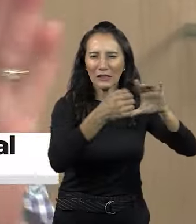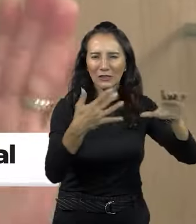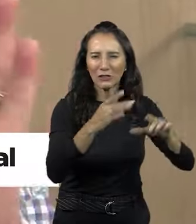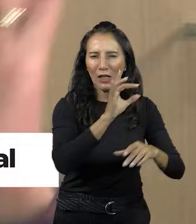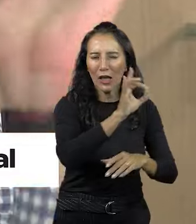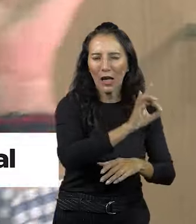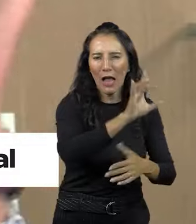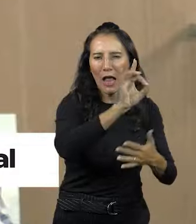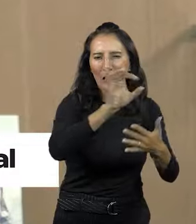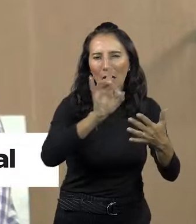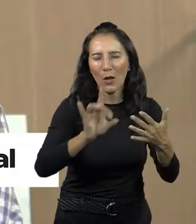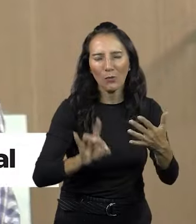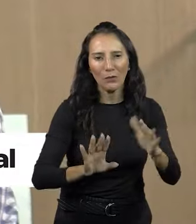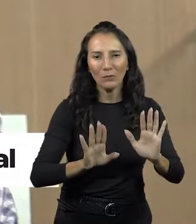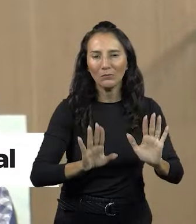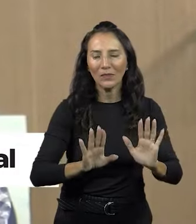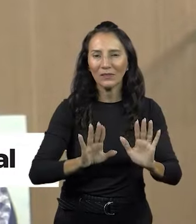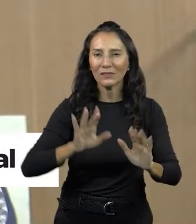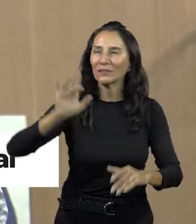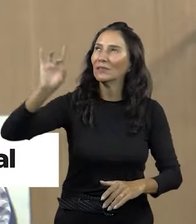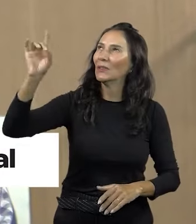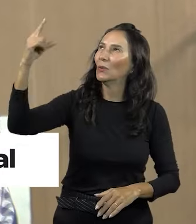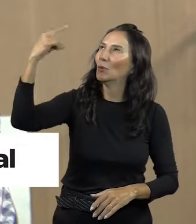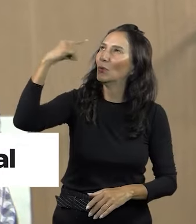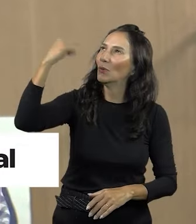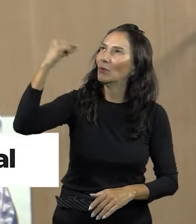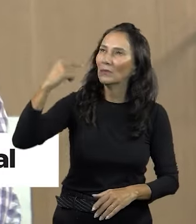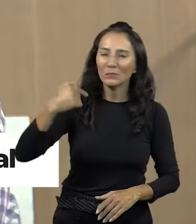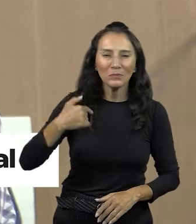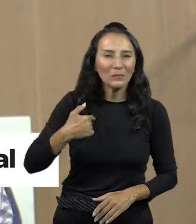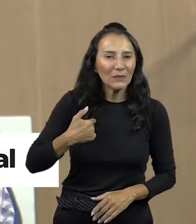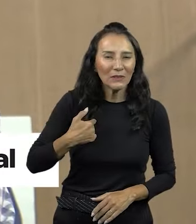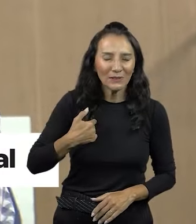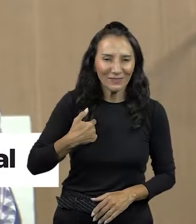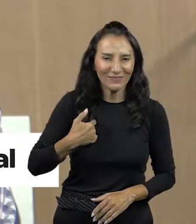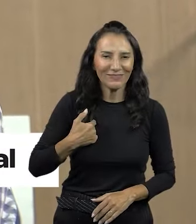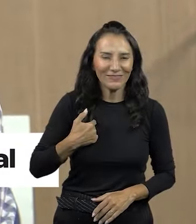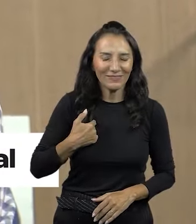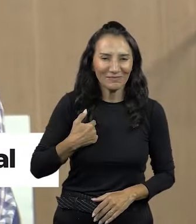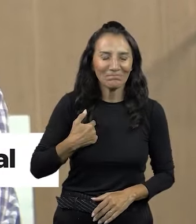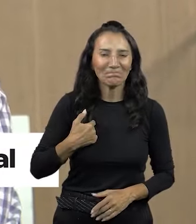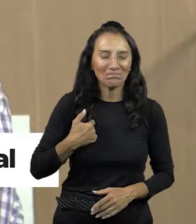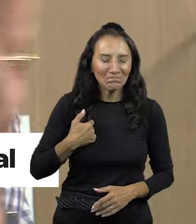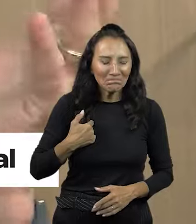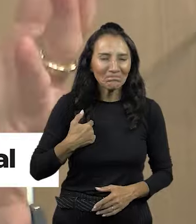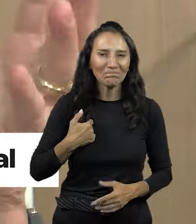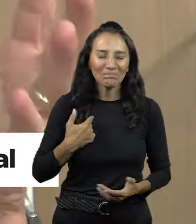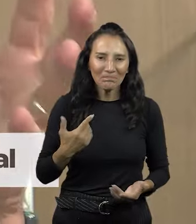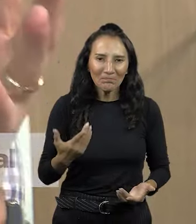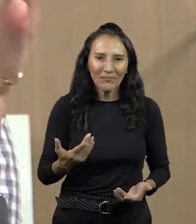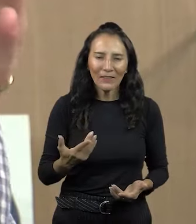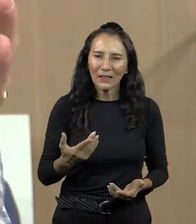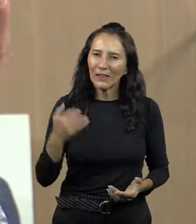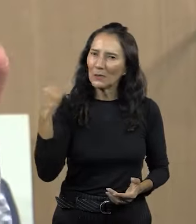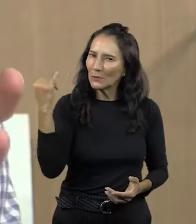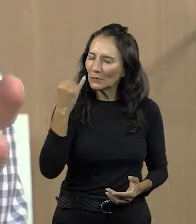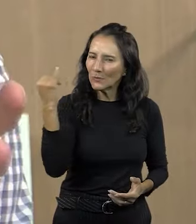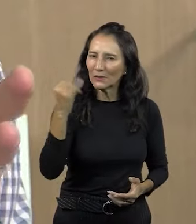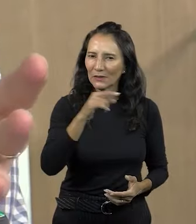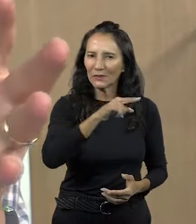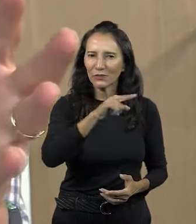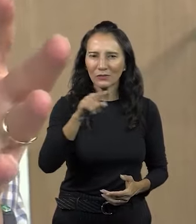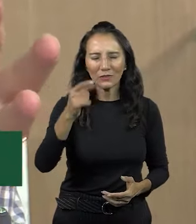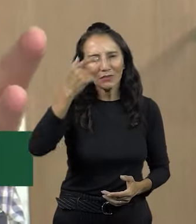Rogério todos mas Ele olhou para mim e me escolheu é muito importante você ter